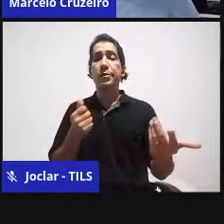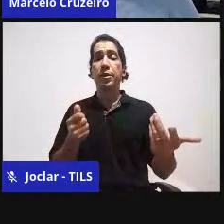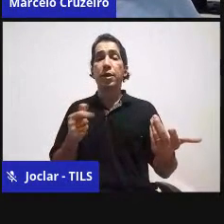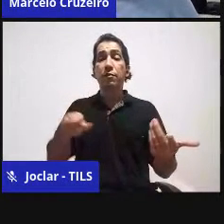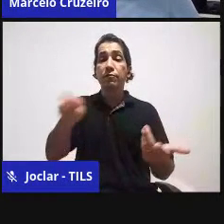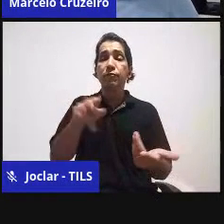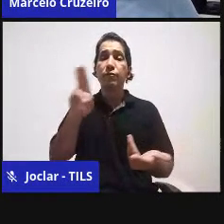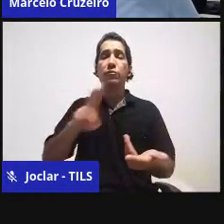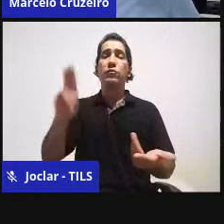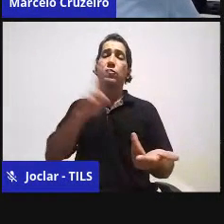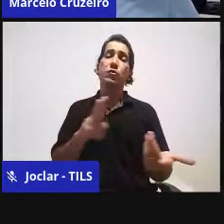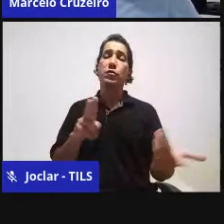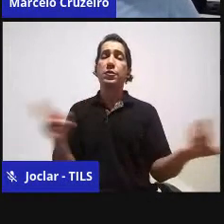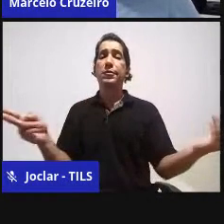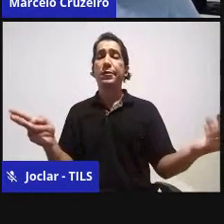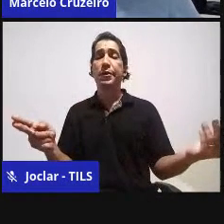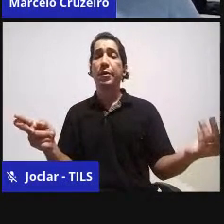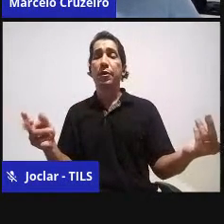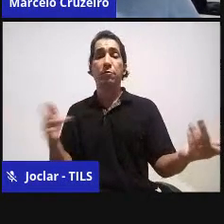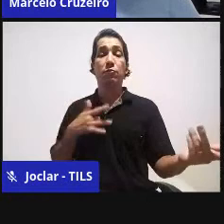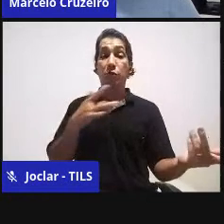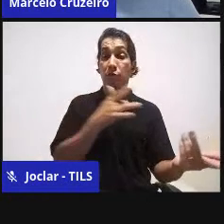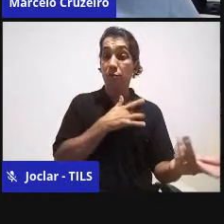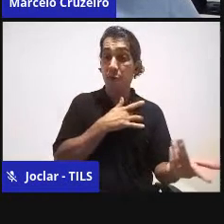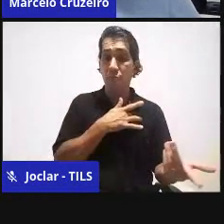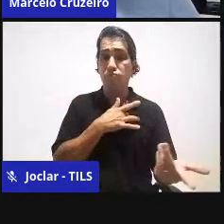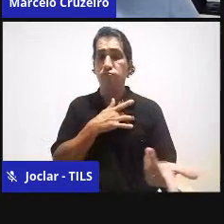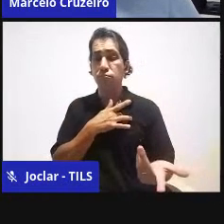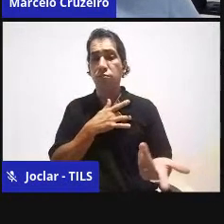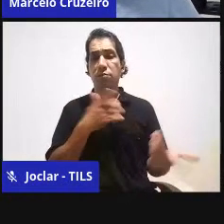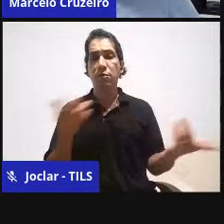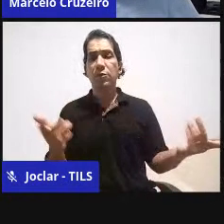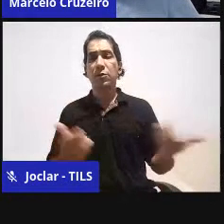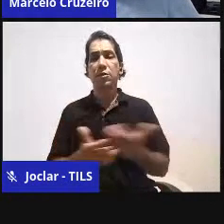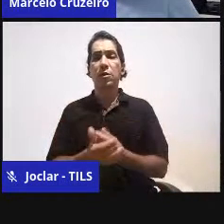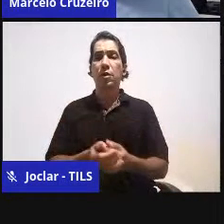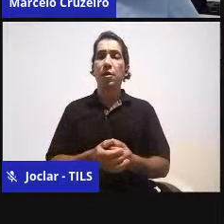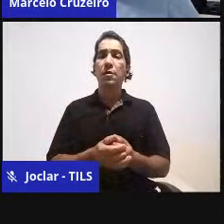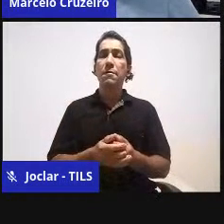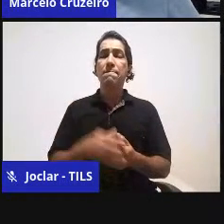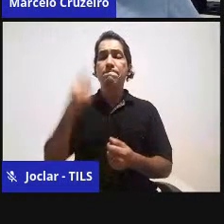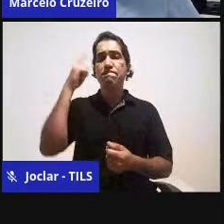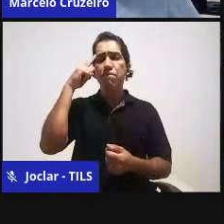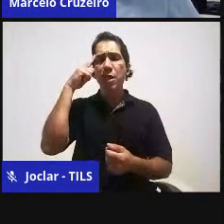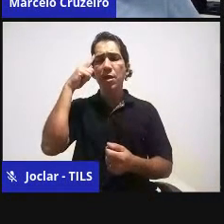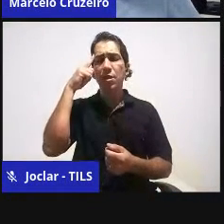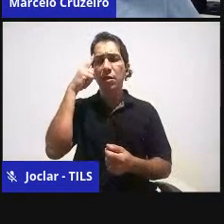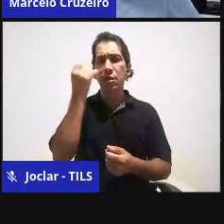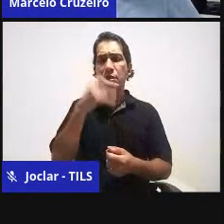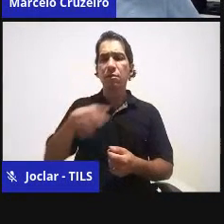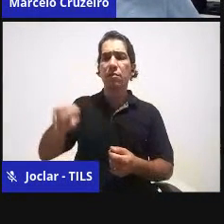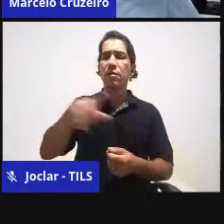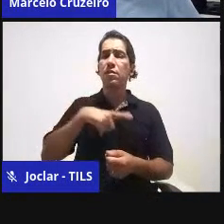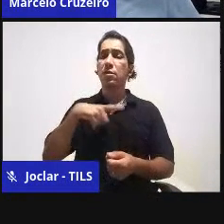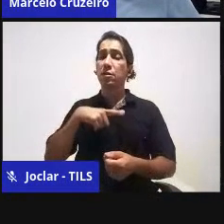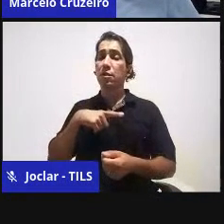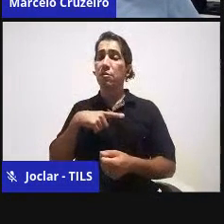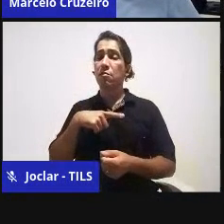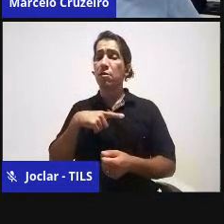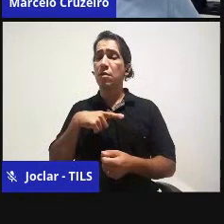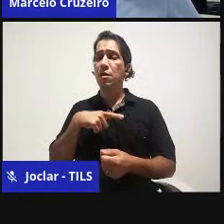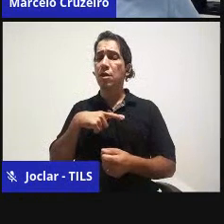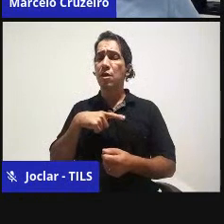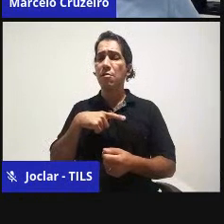vários aplicativos, né? Imagina se você tivesse todos esses aplicativos num ambiente